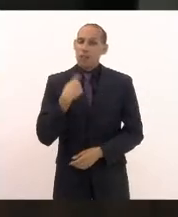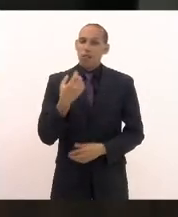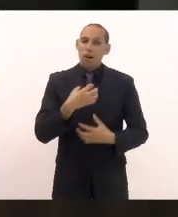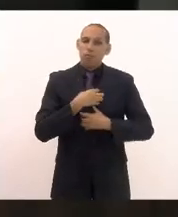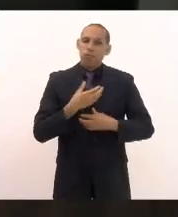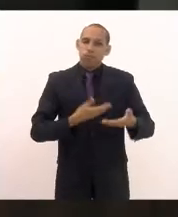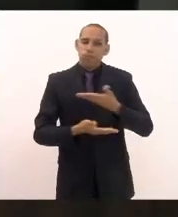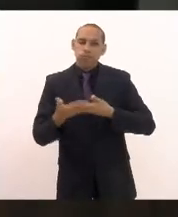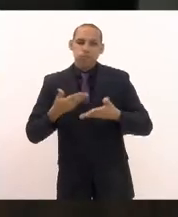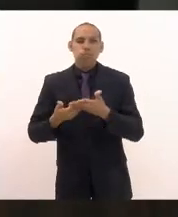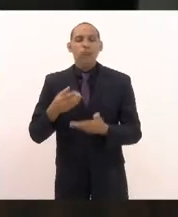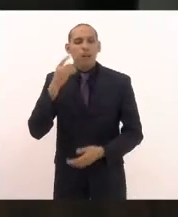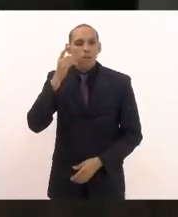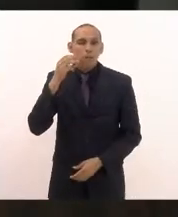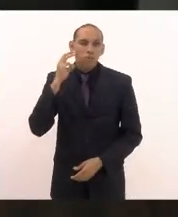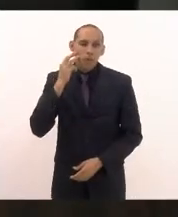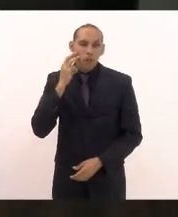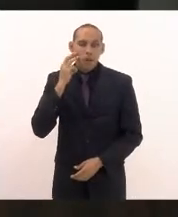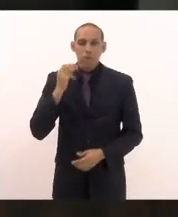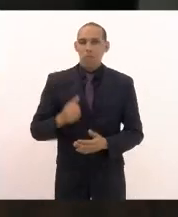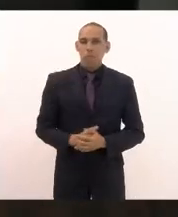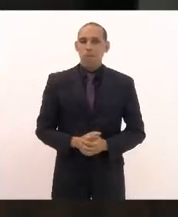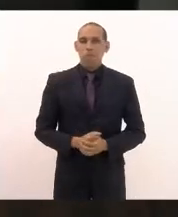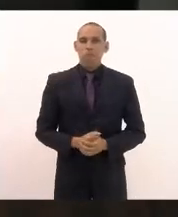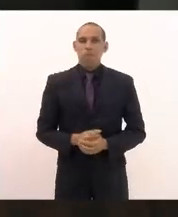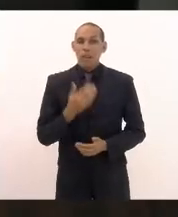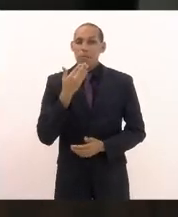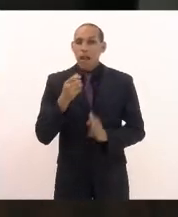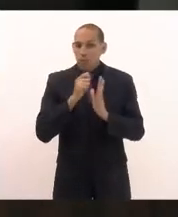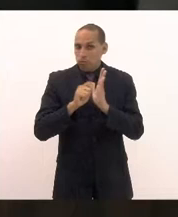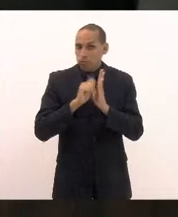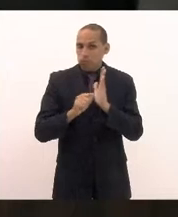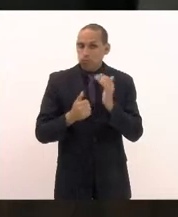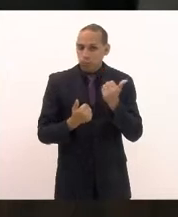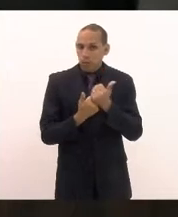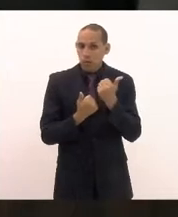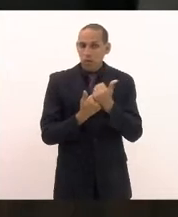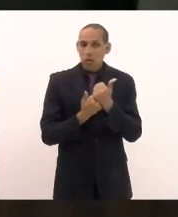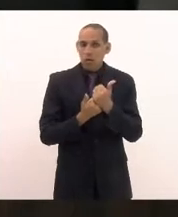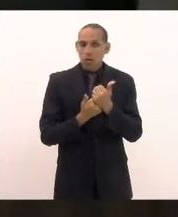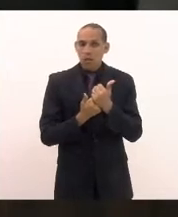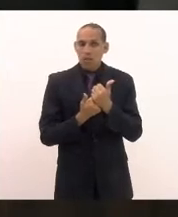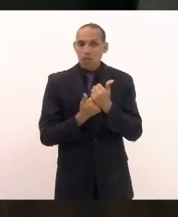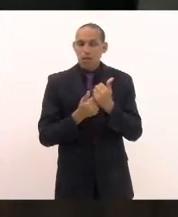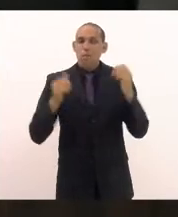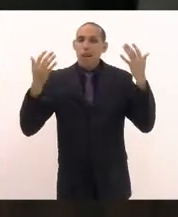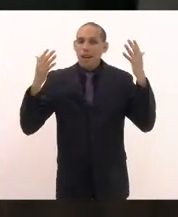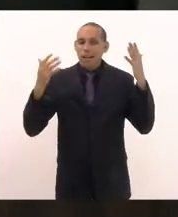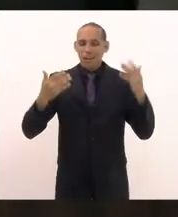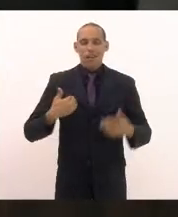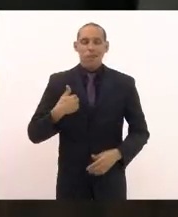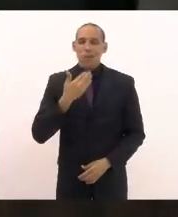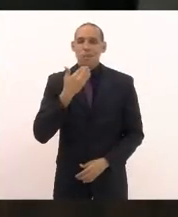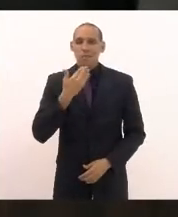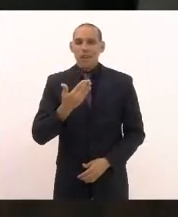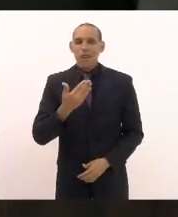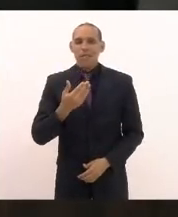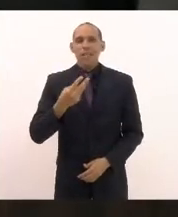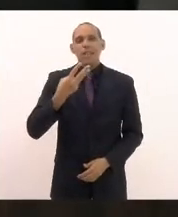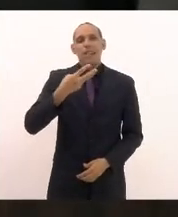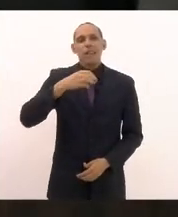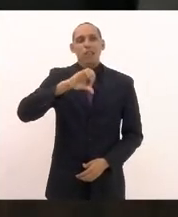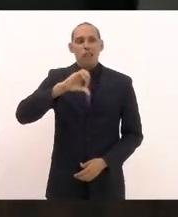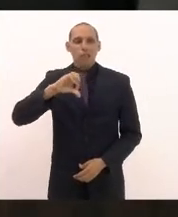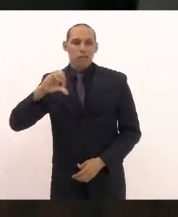solidariedade. Deputado Valdec Carneiro, gostaria de solicitar coautoria nesse projeto de Vossa Excelência, parabenizando no